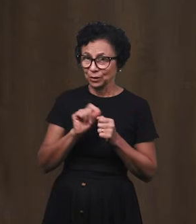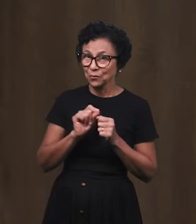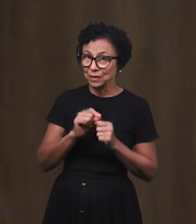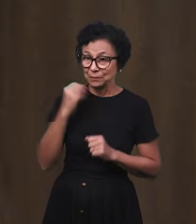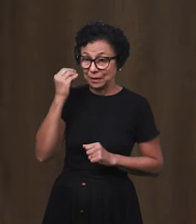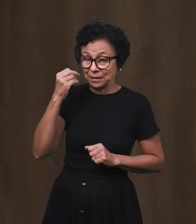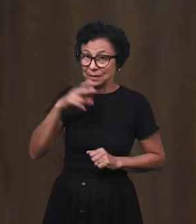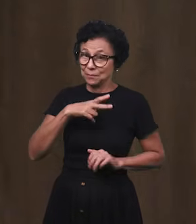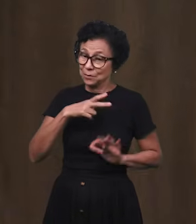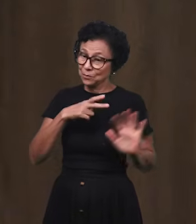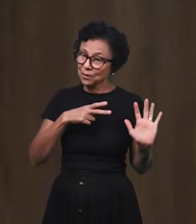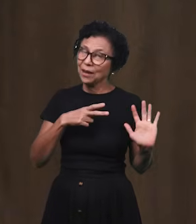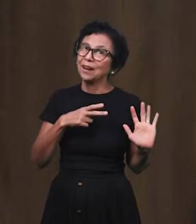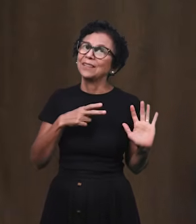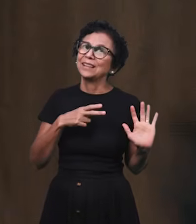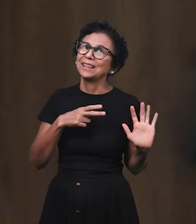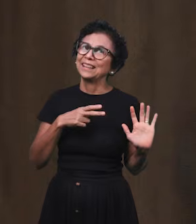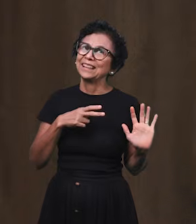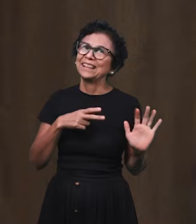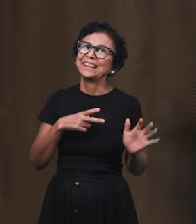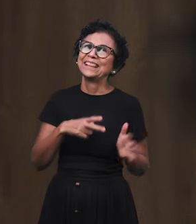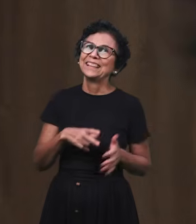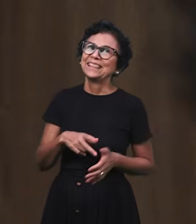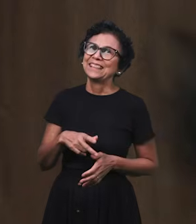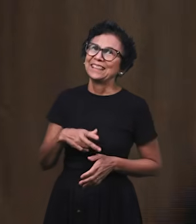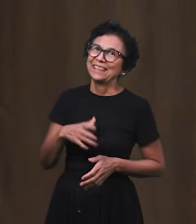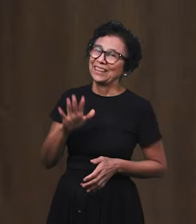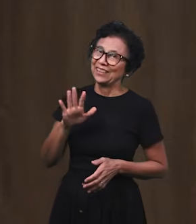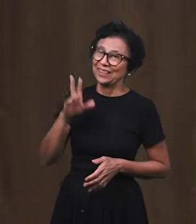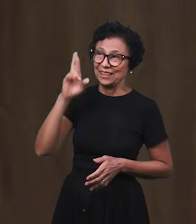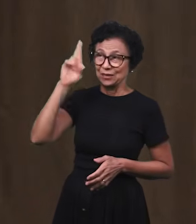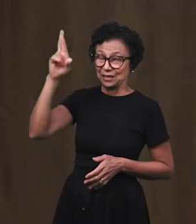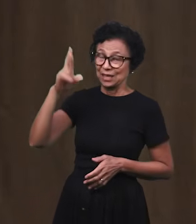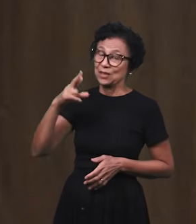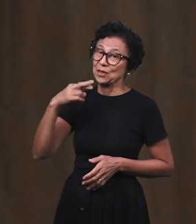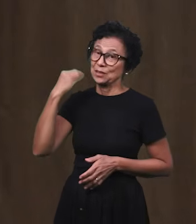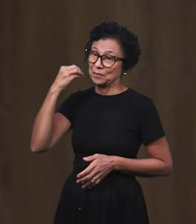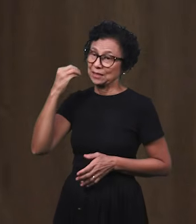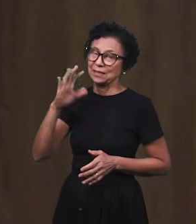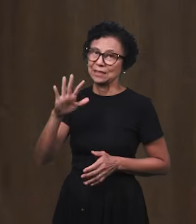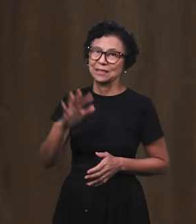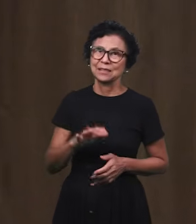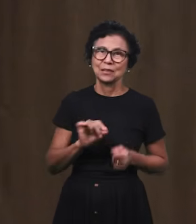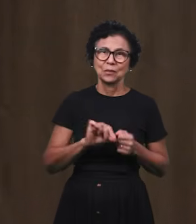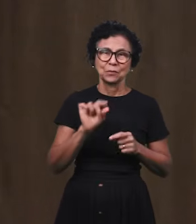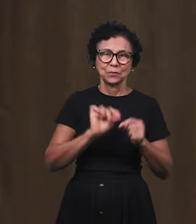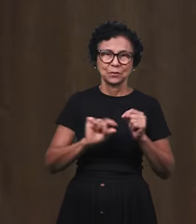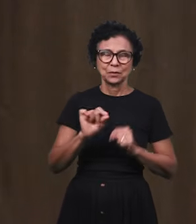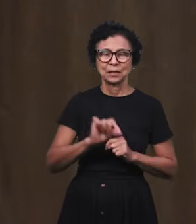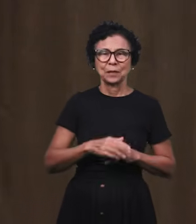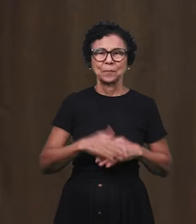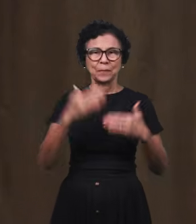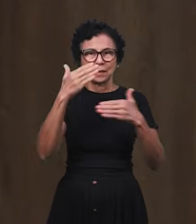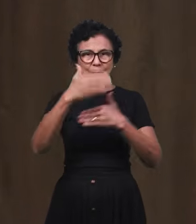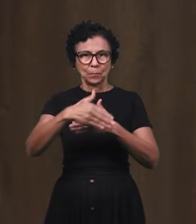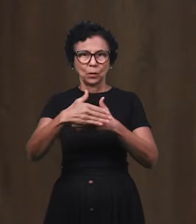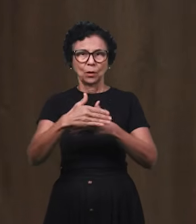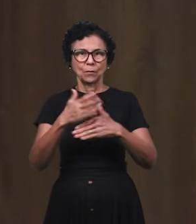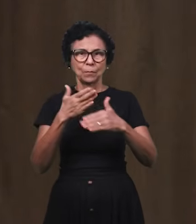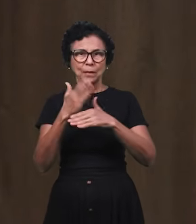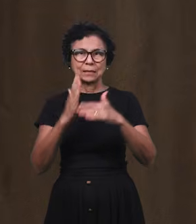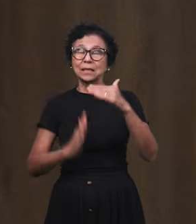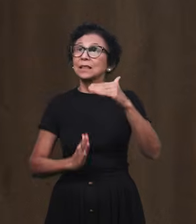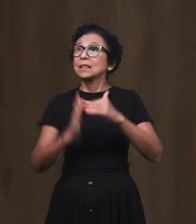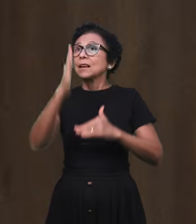não, tá bom? É minha experiência com o Senhor. Olha o que eu fiz. Nessa prova que eu tirei nota máxima. Eu não tinha tempo para estudar tudo, ainda mais que eu tinha